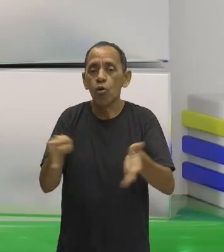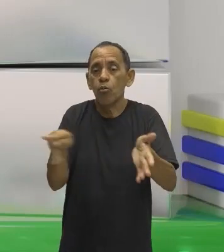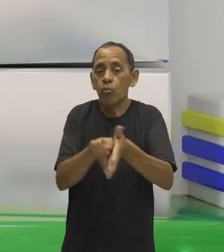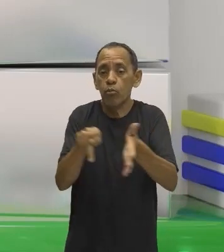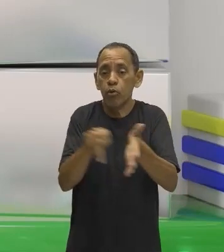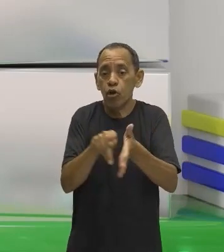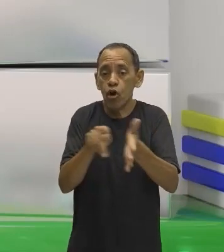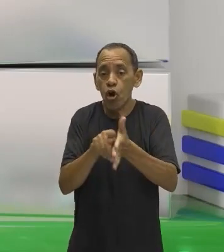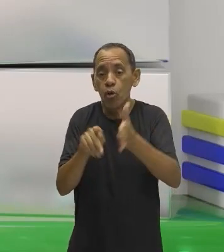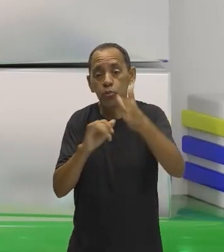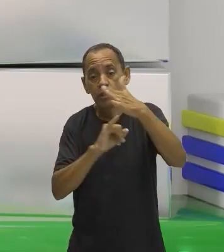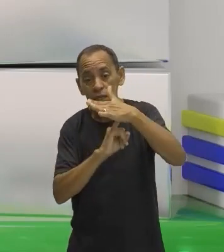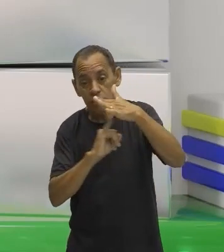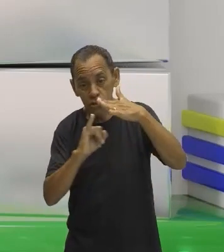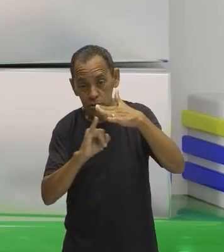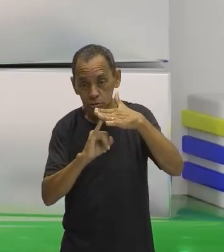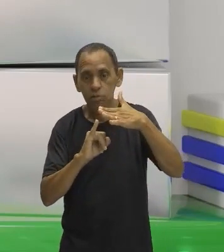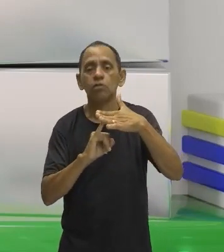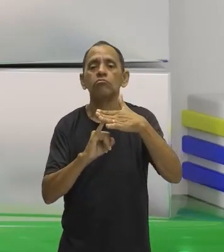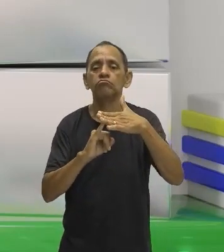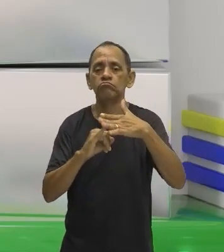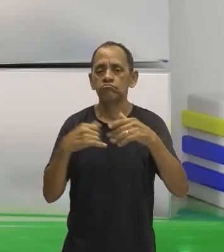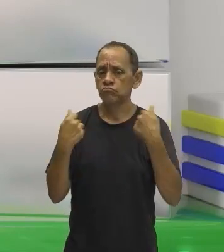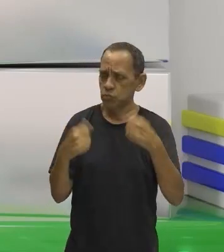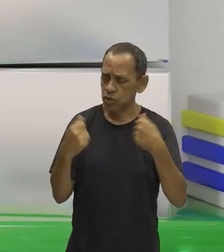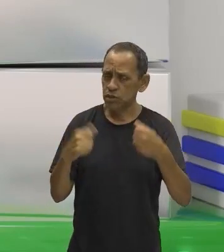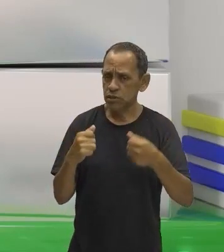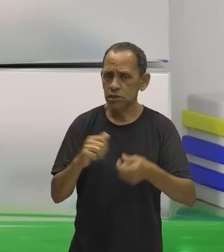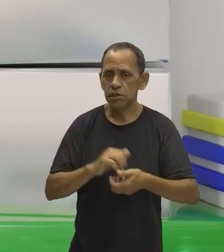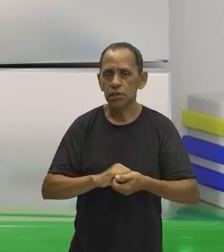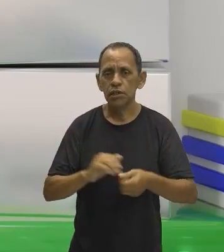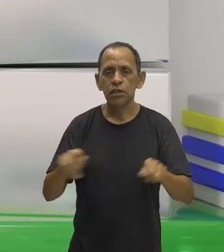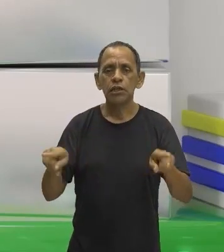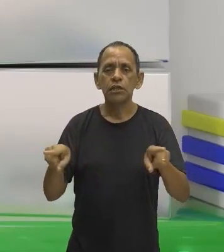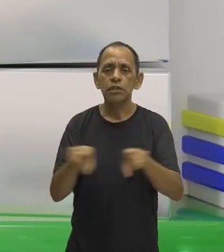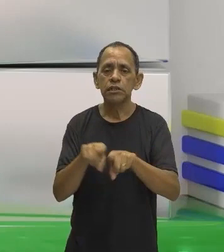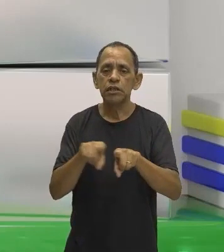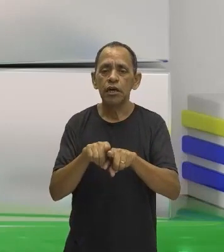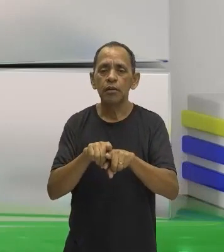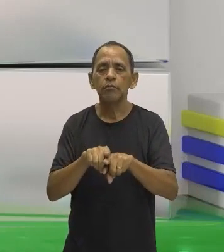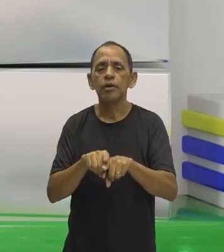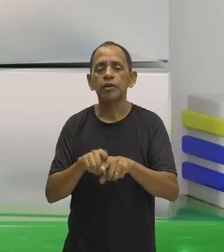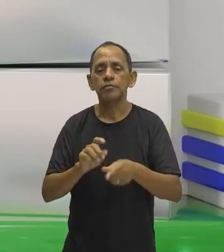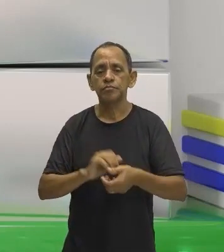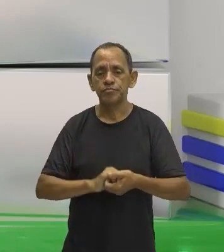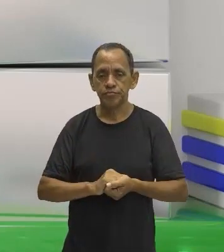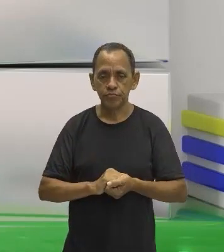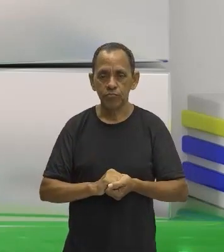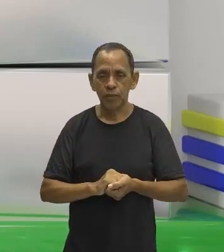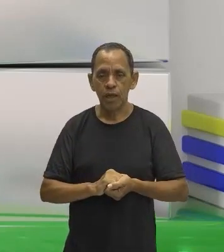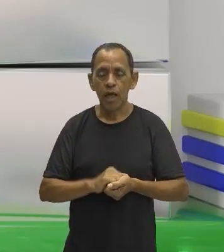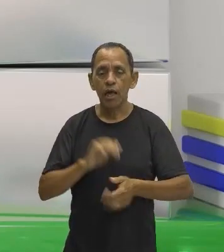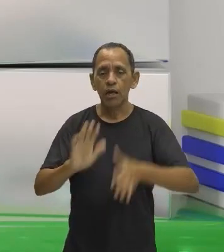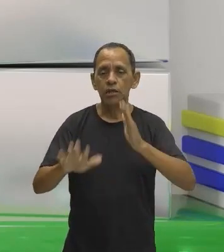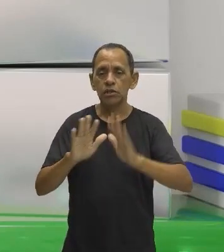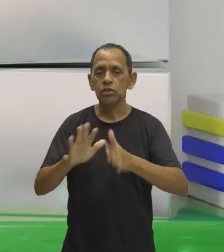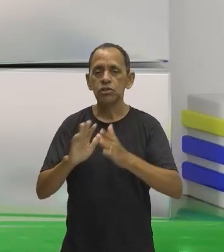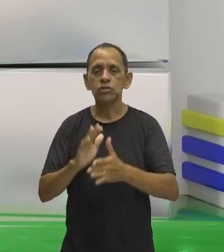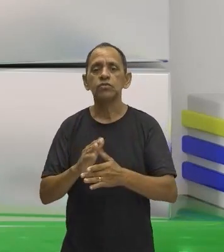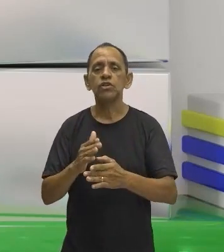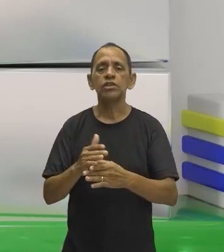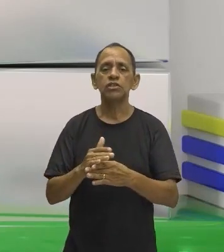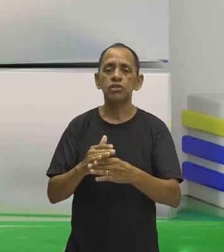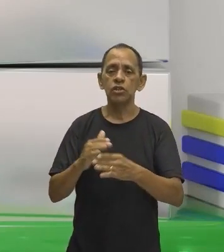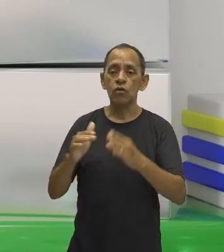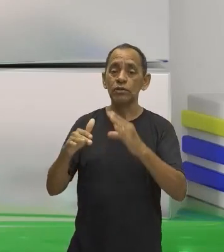precisa do seu e-mail ali para estar... Até porque, pedagoga Suzana, às vezes você recebe por IPTV e tá com algum problema ali,